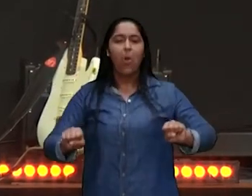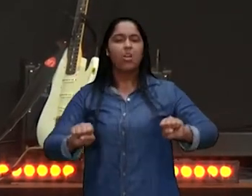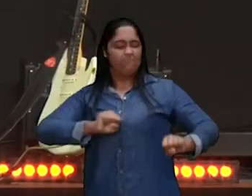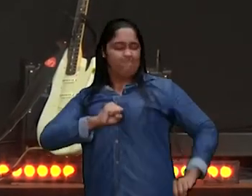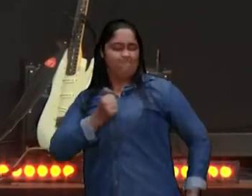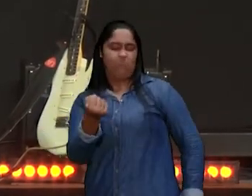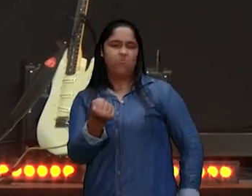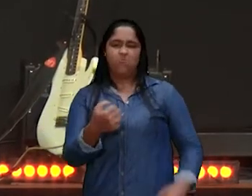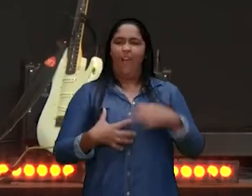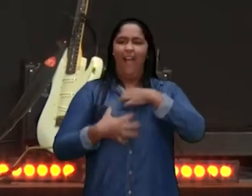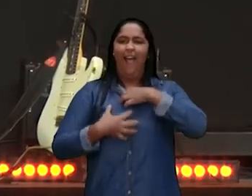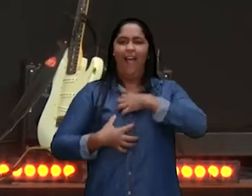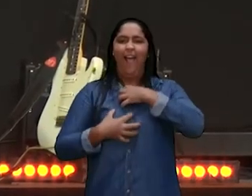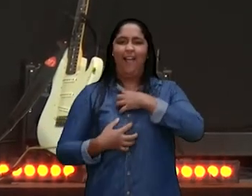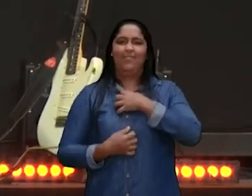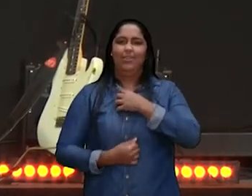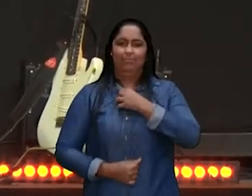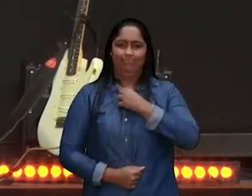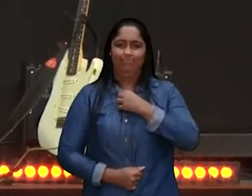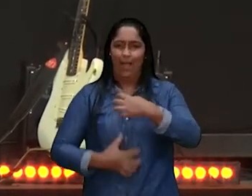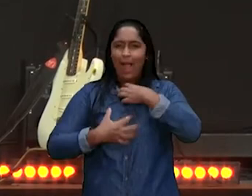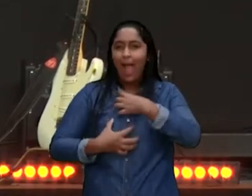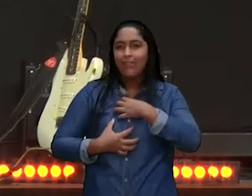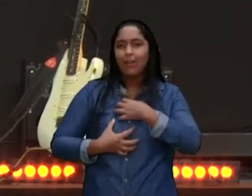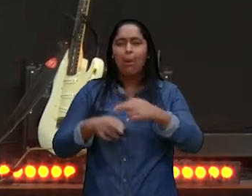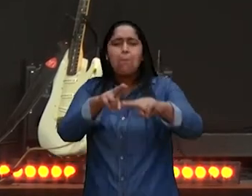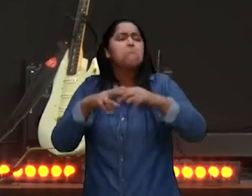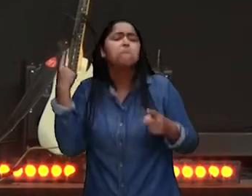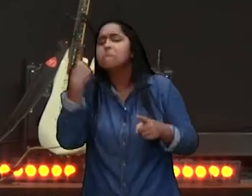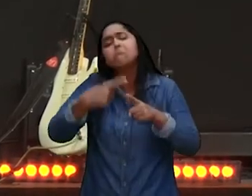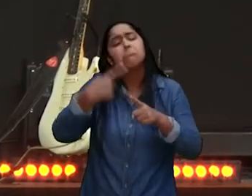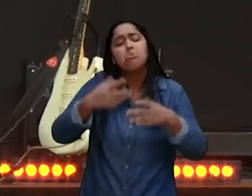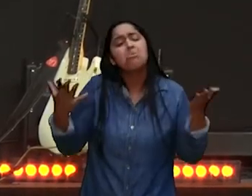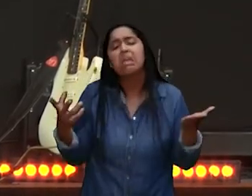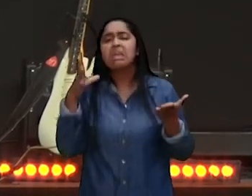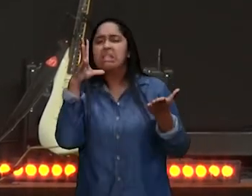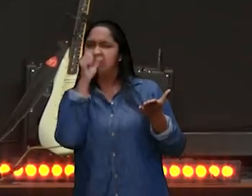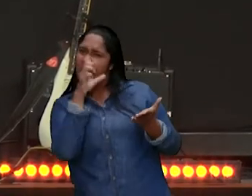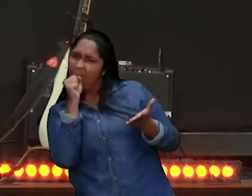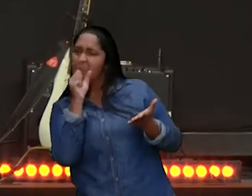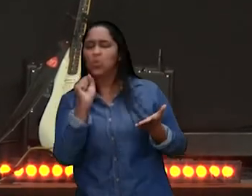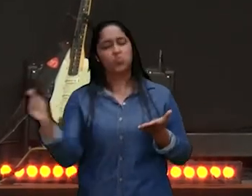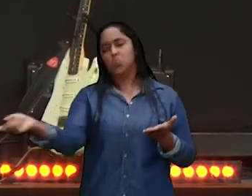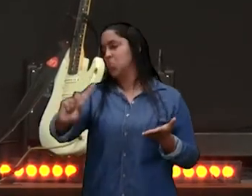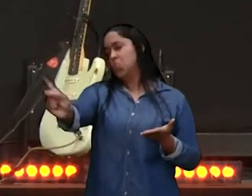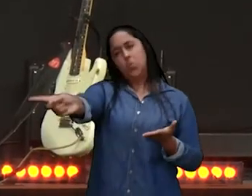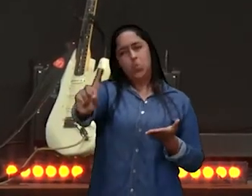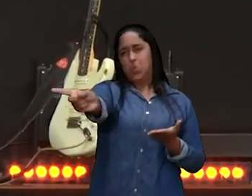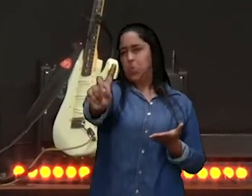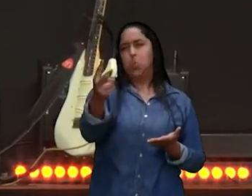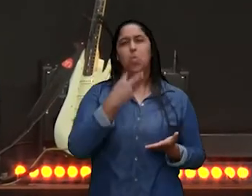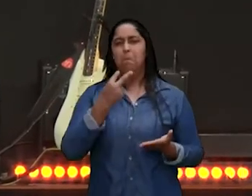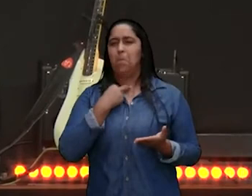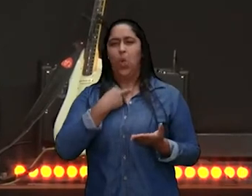era um sábado e O Judeu Guarda o Sábado não pode fazer nada no sábado e